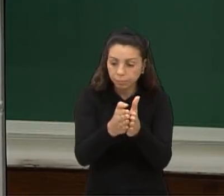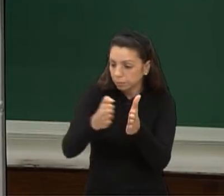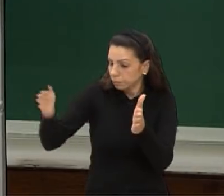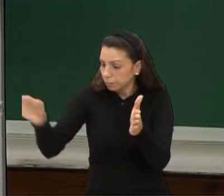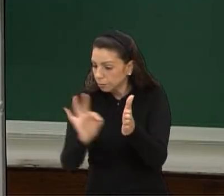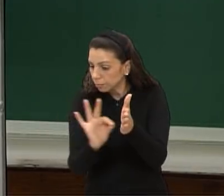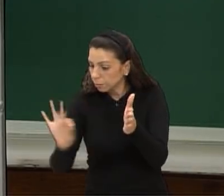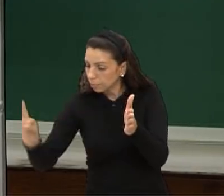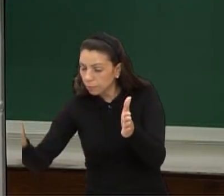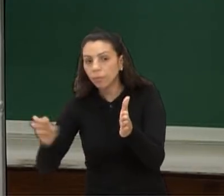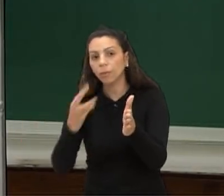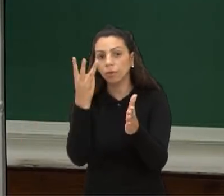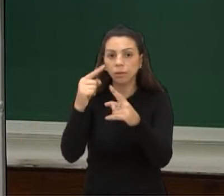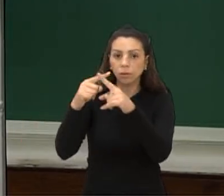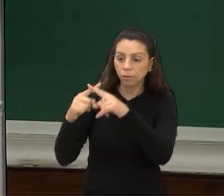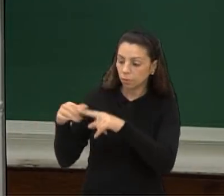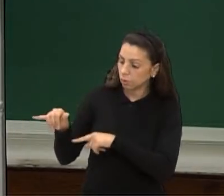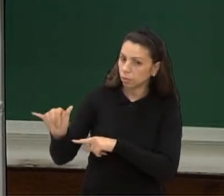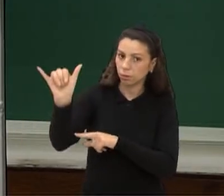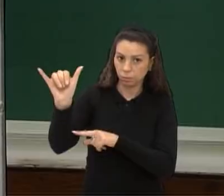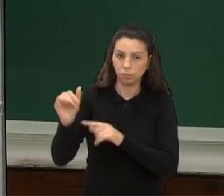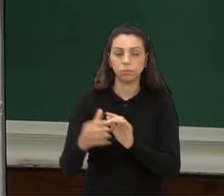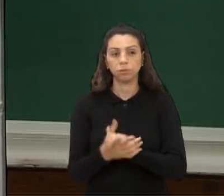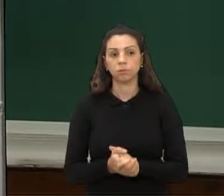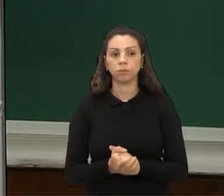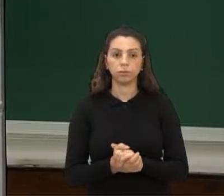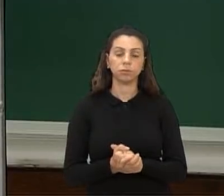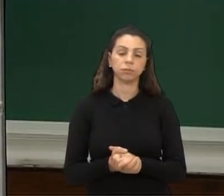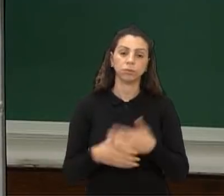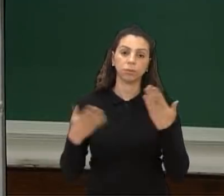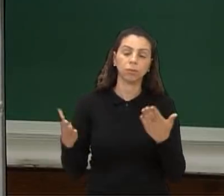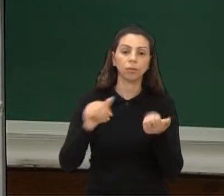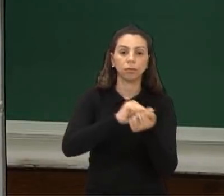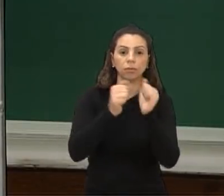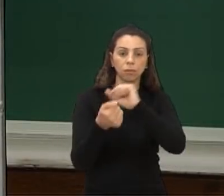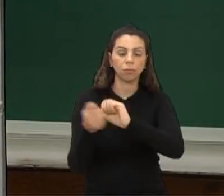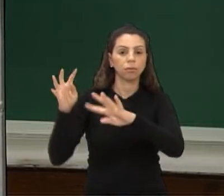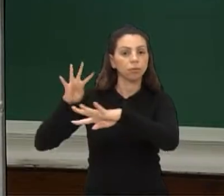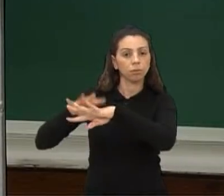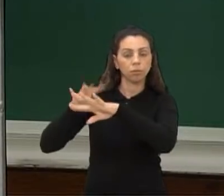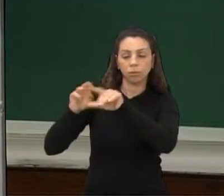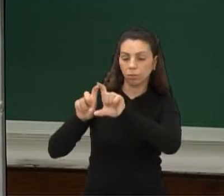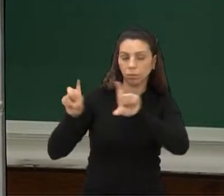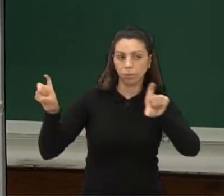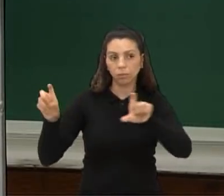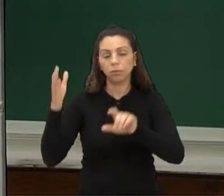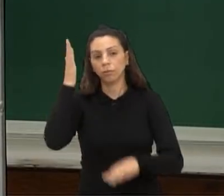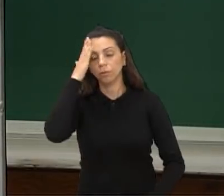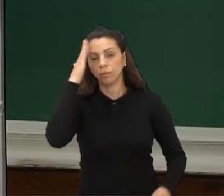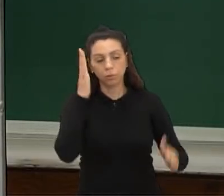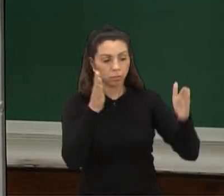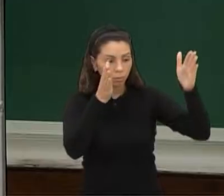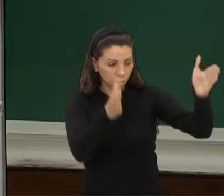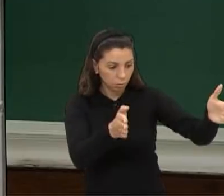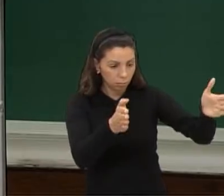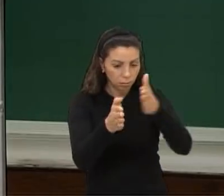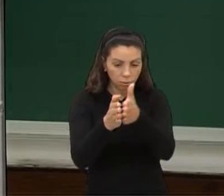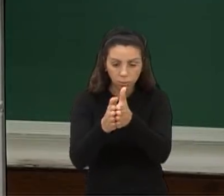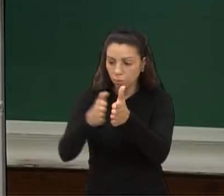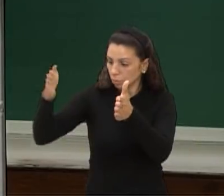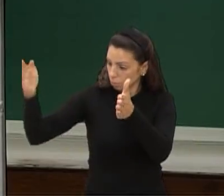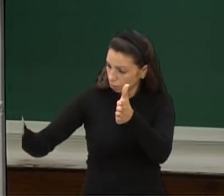sabe o comprimento total, né? Ele serrou em 2 partes, eu sei que uma parte vale Y e eu sei que a